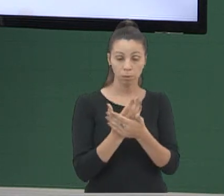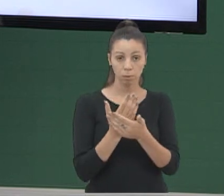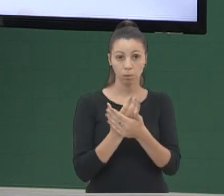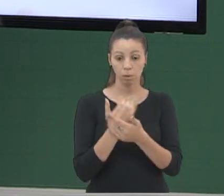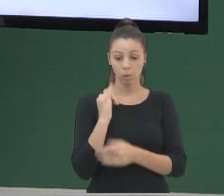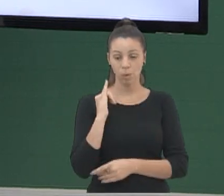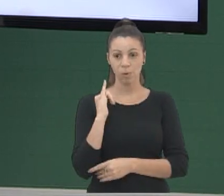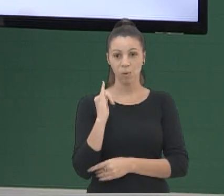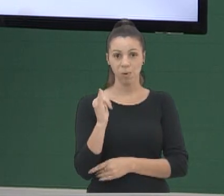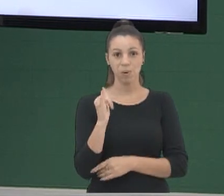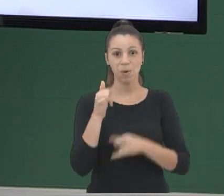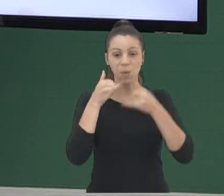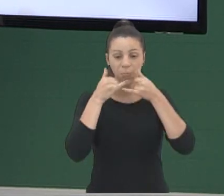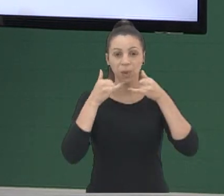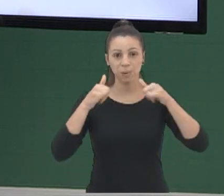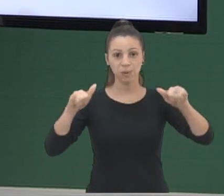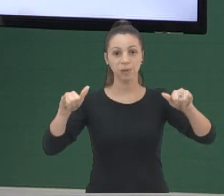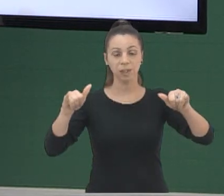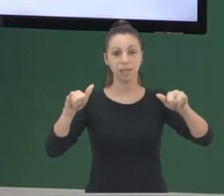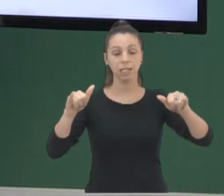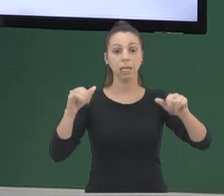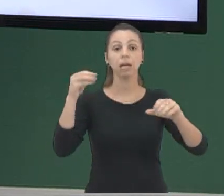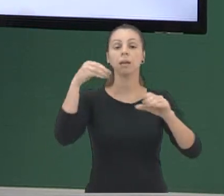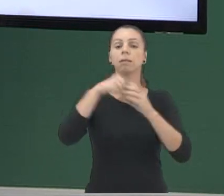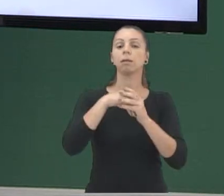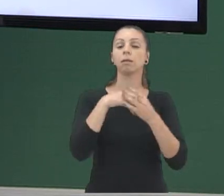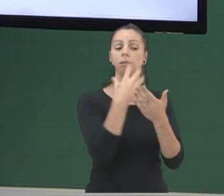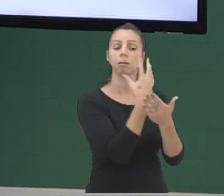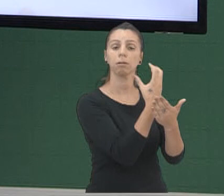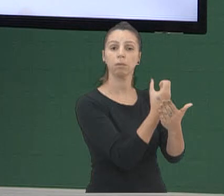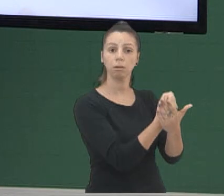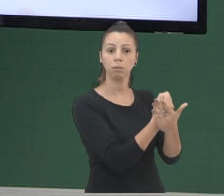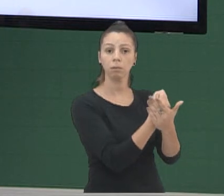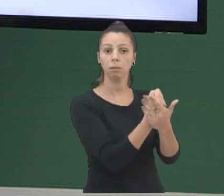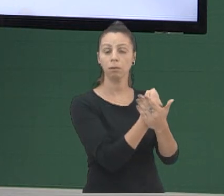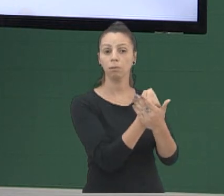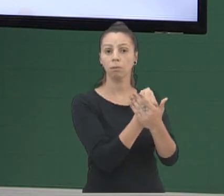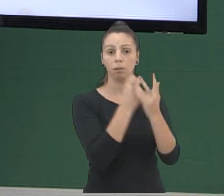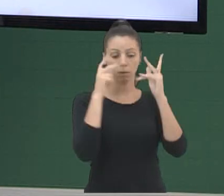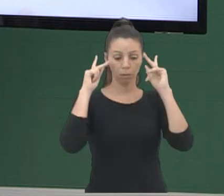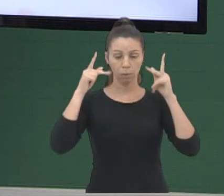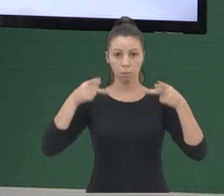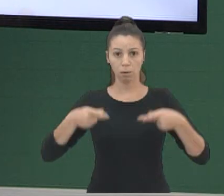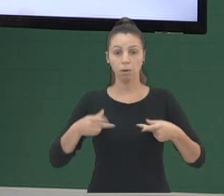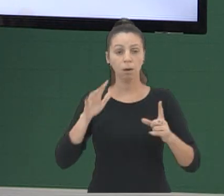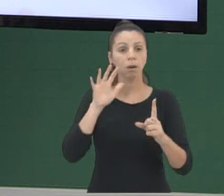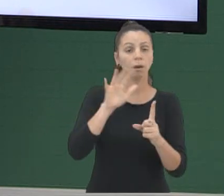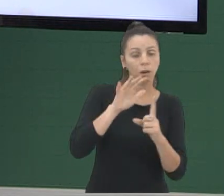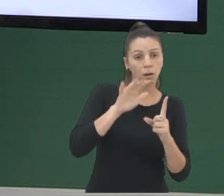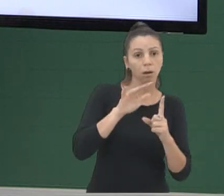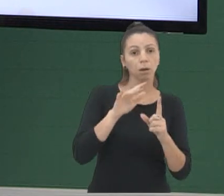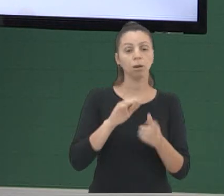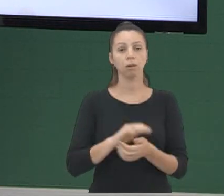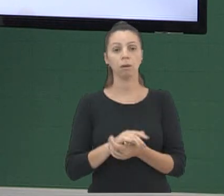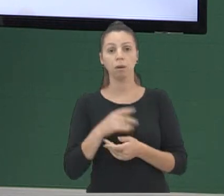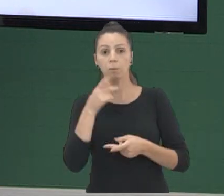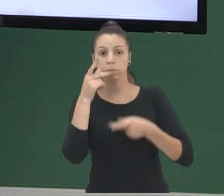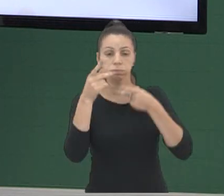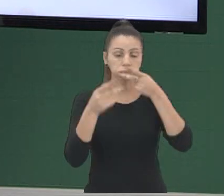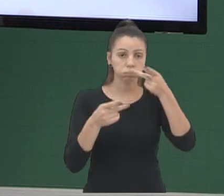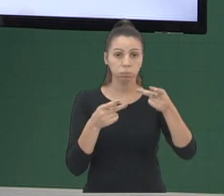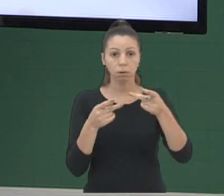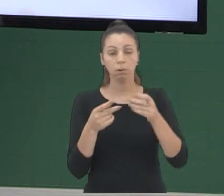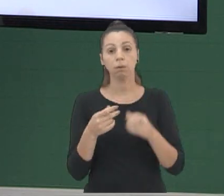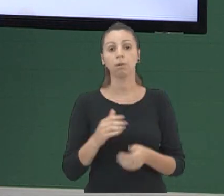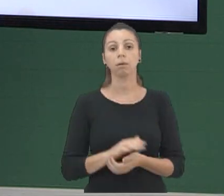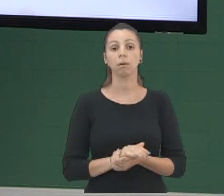não é ficção, que está dentro do conceito de documentação das ações humanas, relatos, né? Normalmente baseados